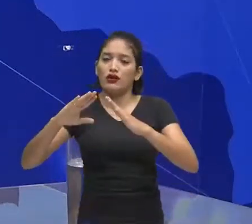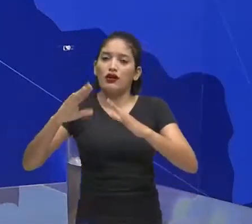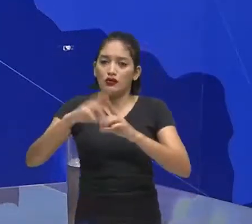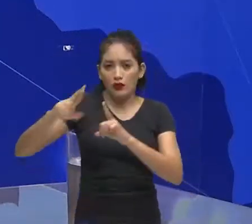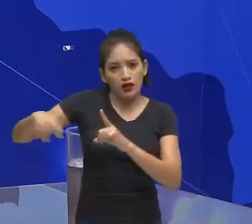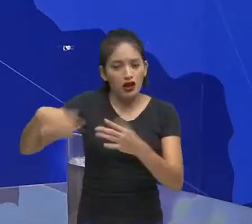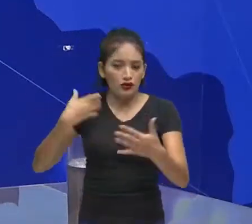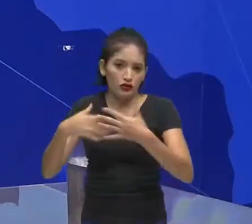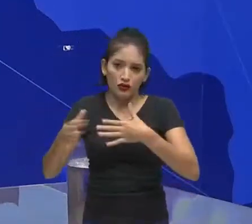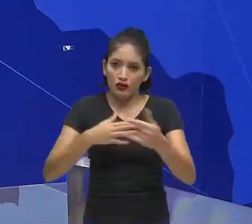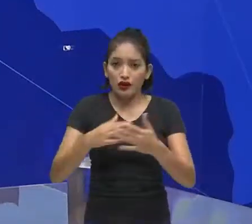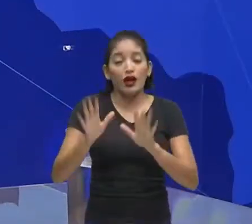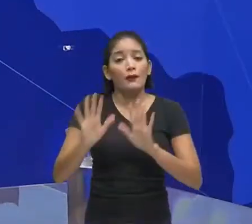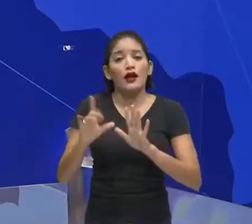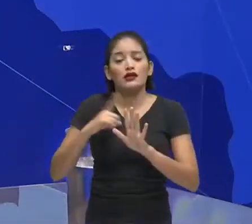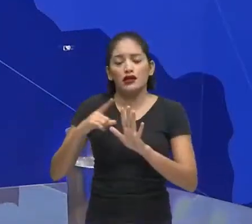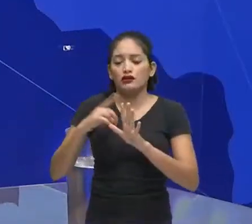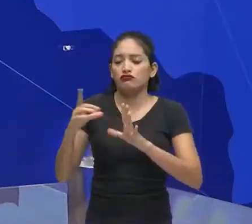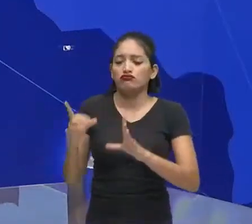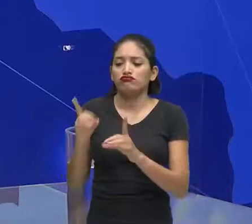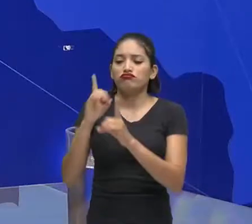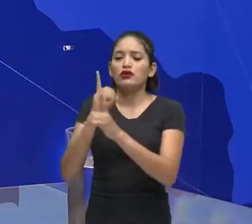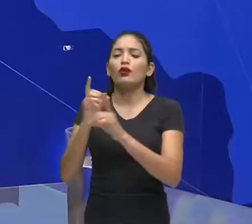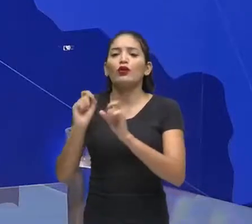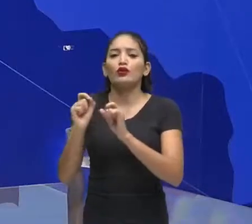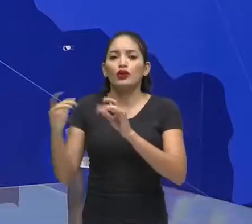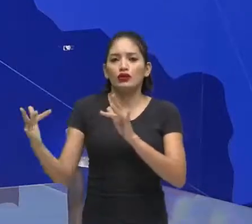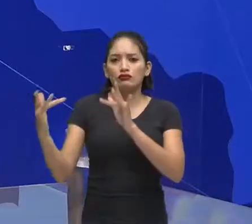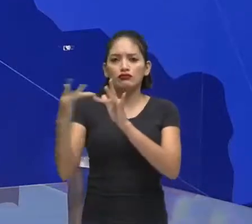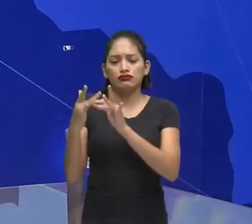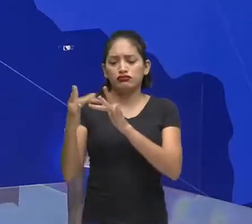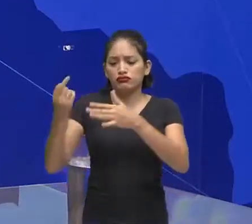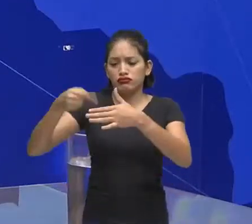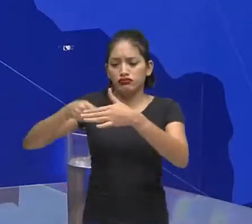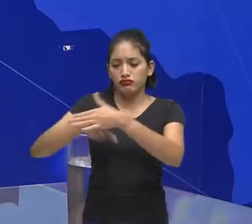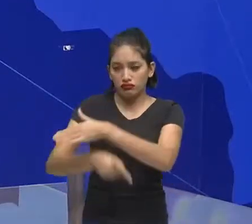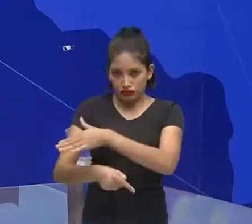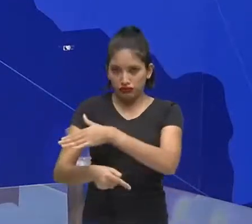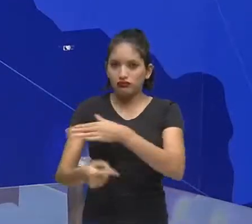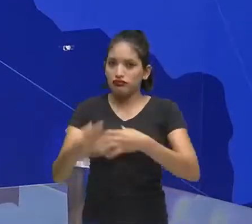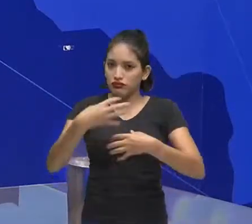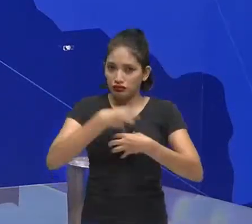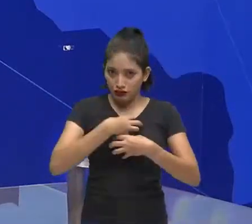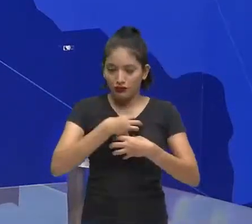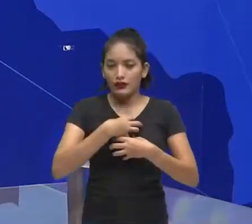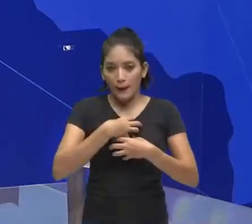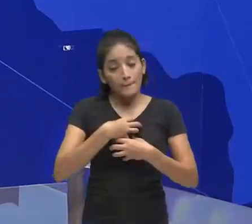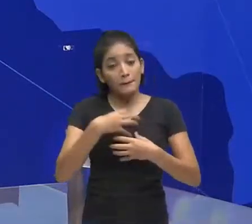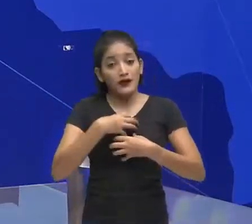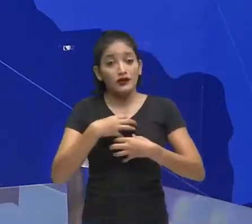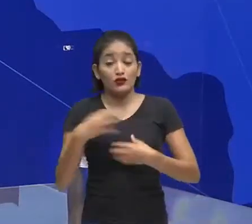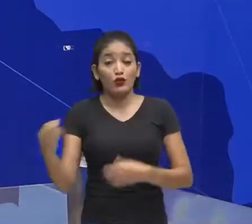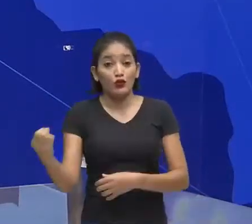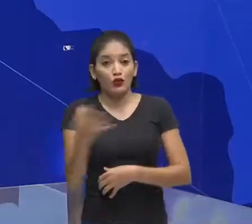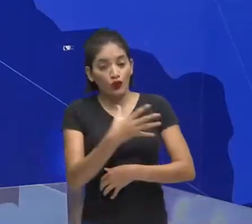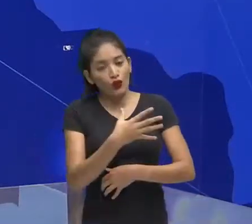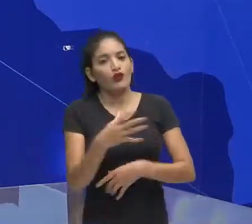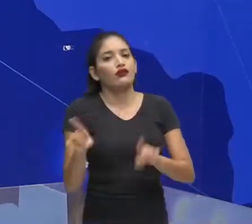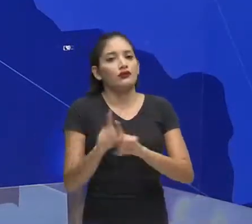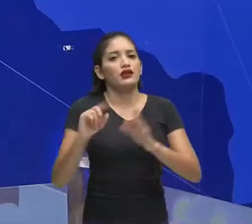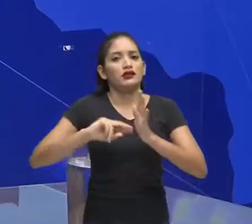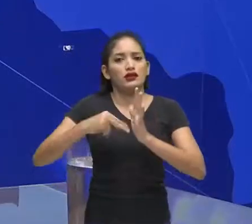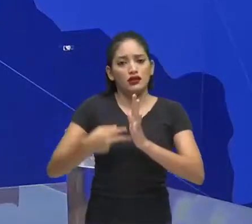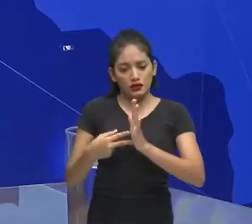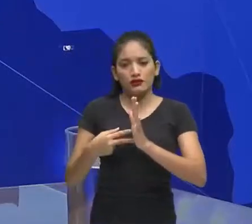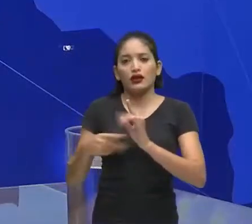for, mas encontra essa conexão com algo mais profundo dentro em si também, dando novo sentido, ressignificando a si mesmo por